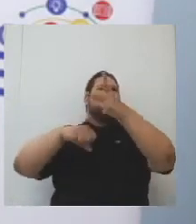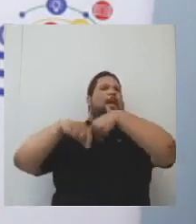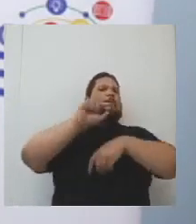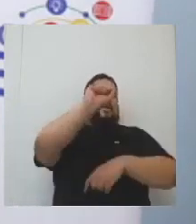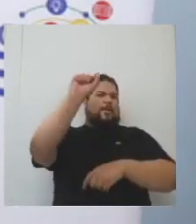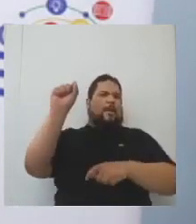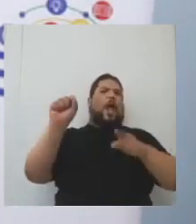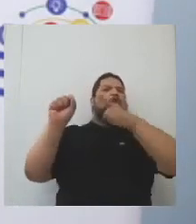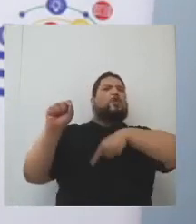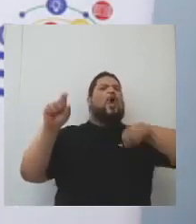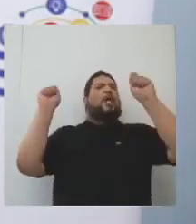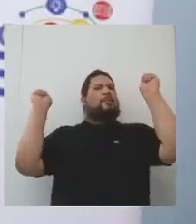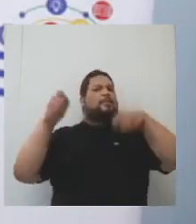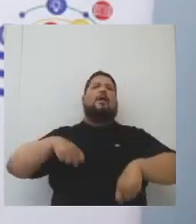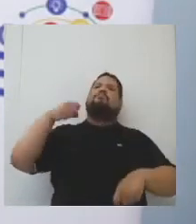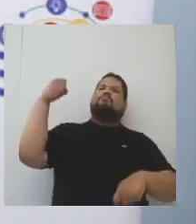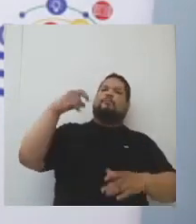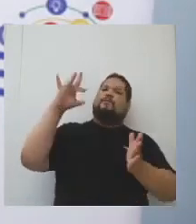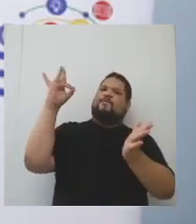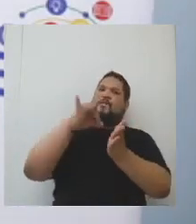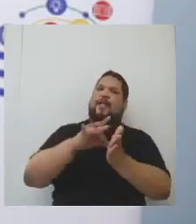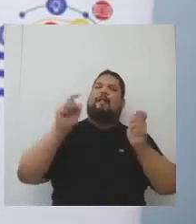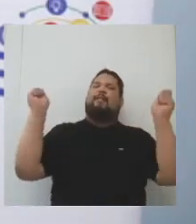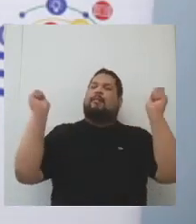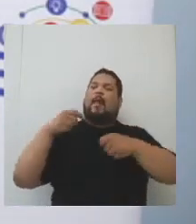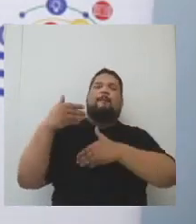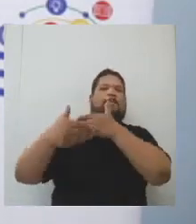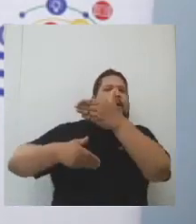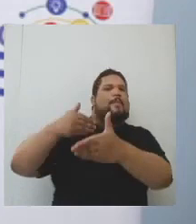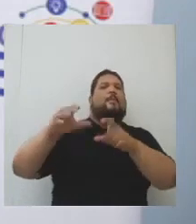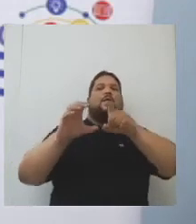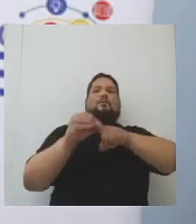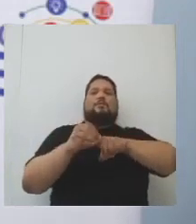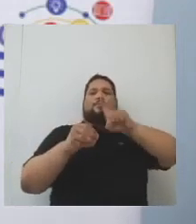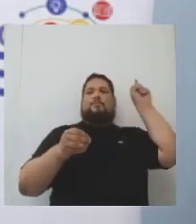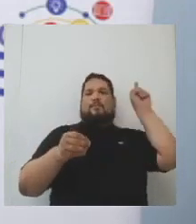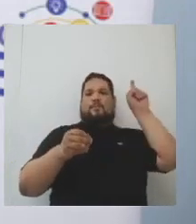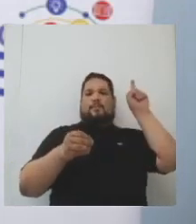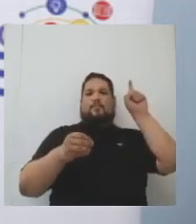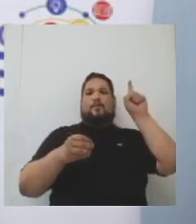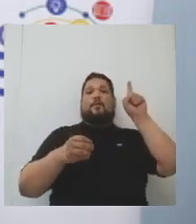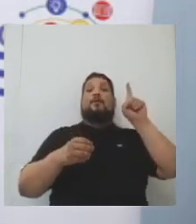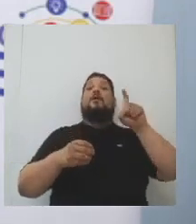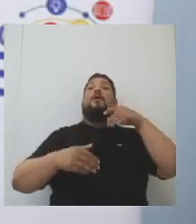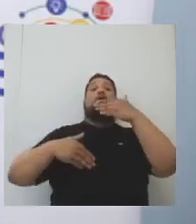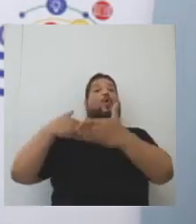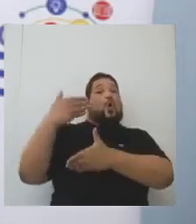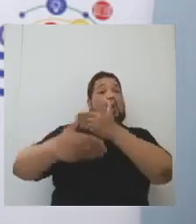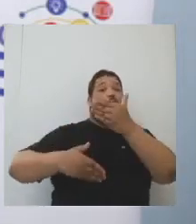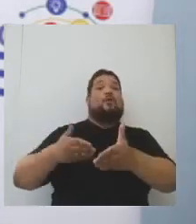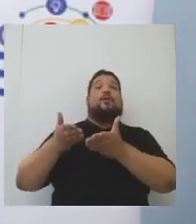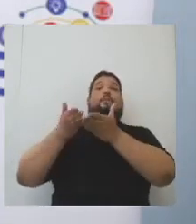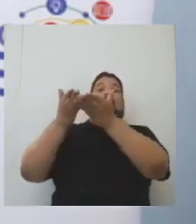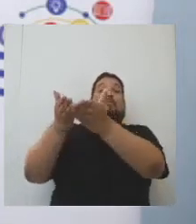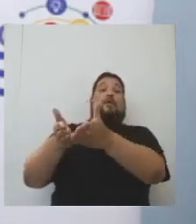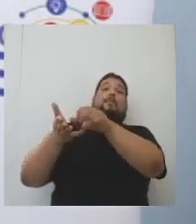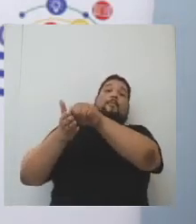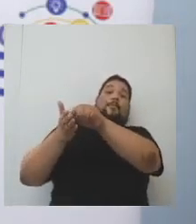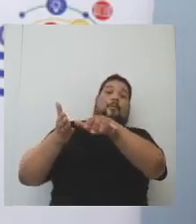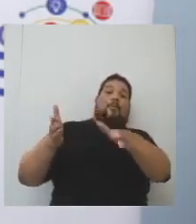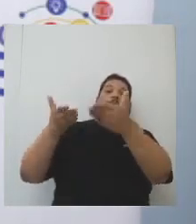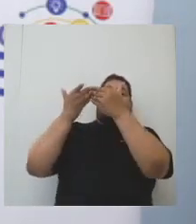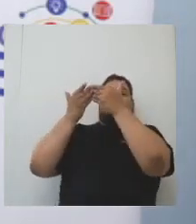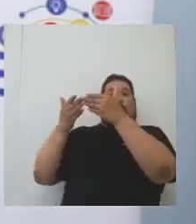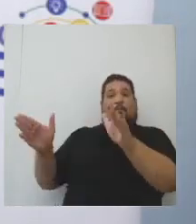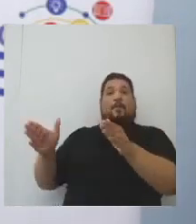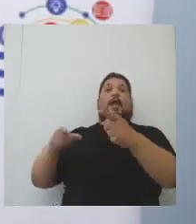podemos sim, pessoal, dizer que agora é o primeiro passo para o processo de independência. Depois tivemos aí a abertura dos portos, vamos ter os ingleses